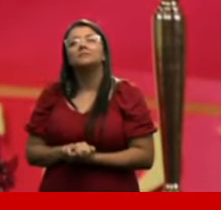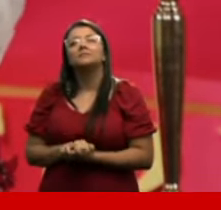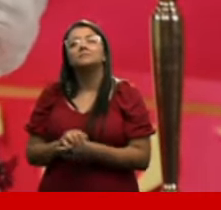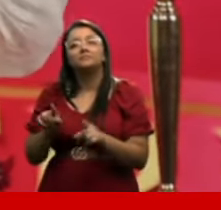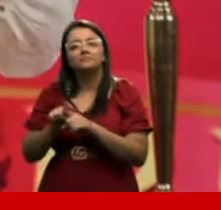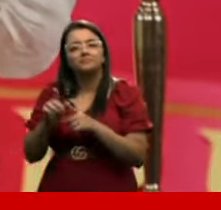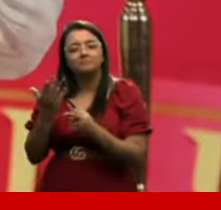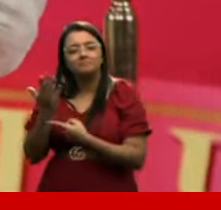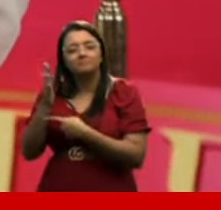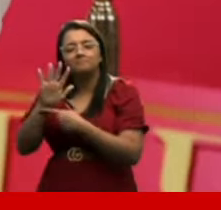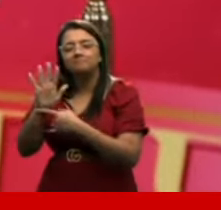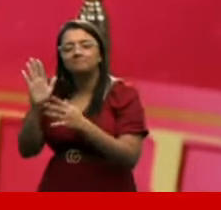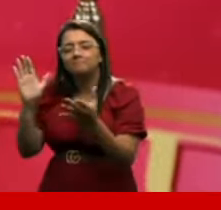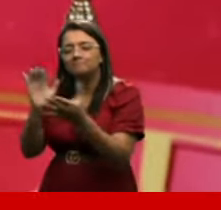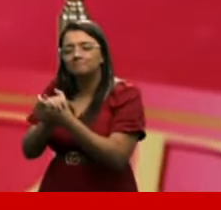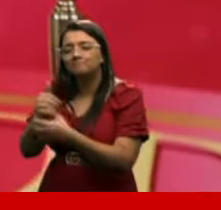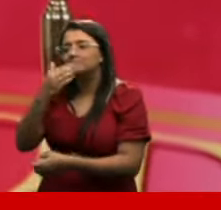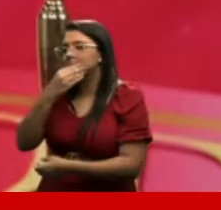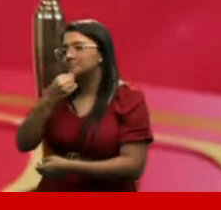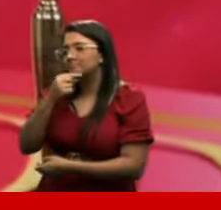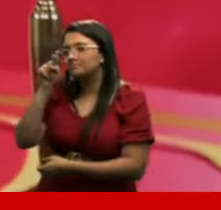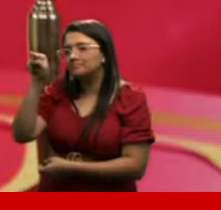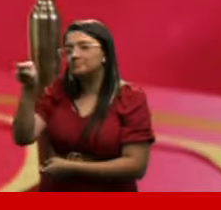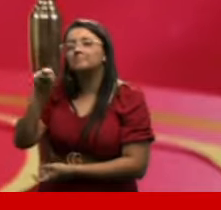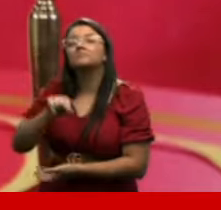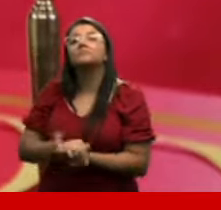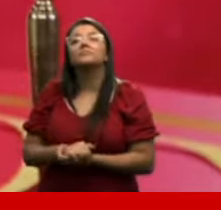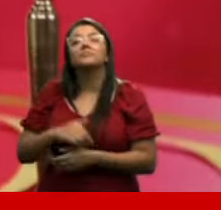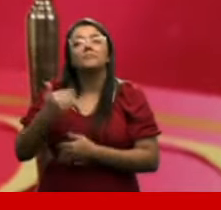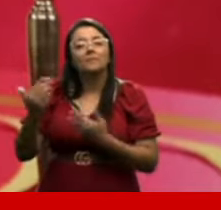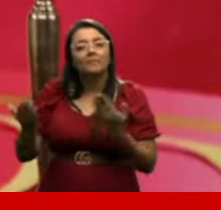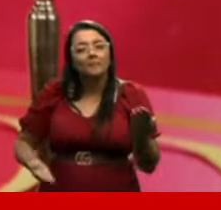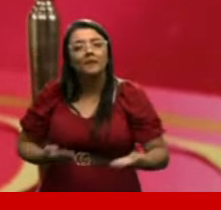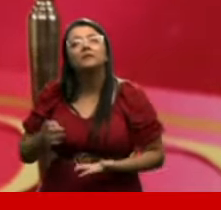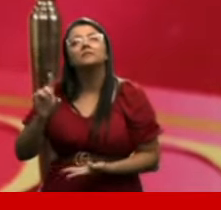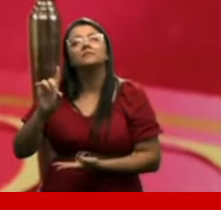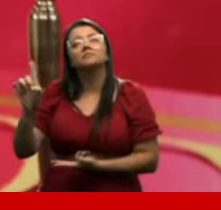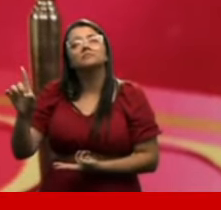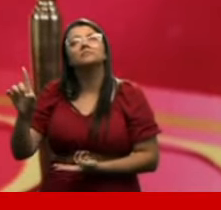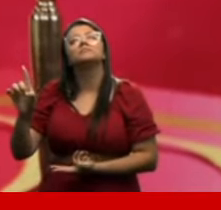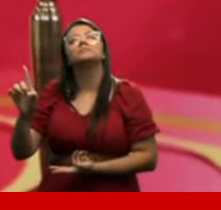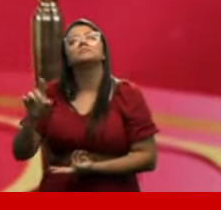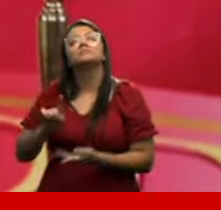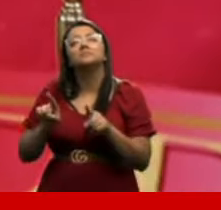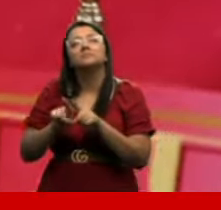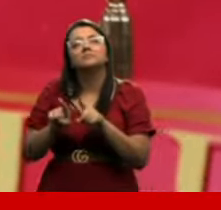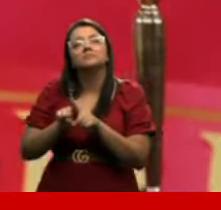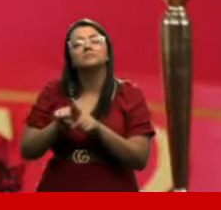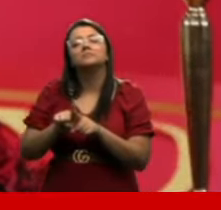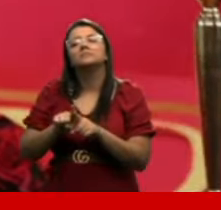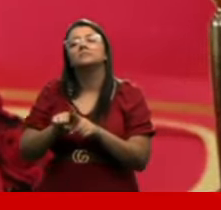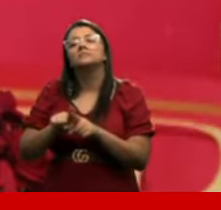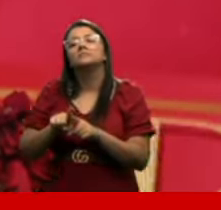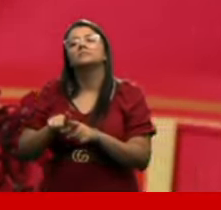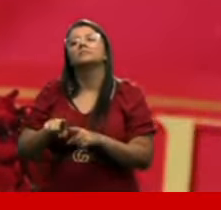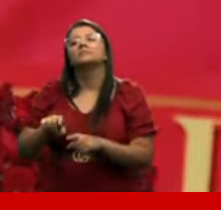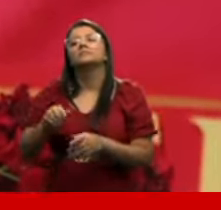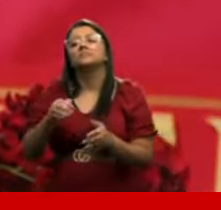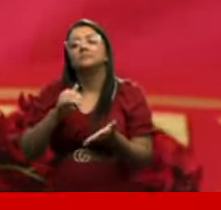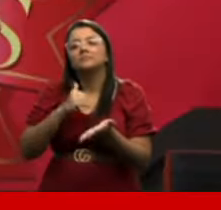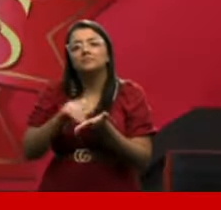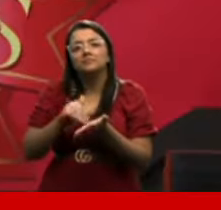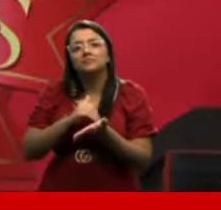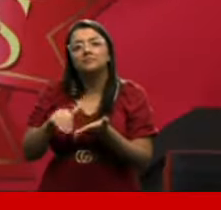Ajudava muito o seu marido na obra. Ela era secretária. Ela tocava. Ela fazia